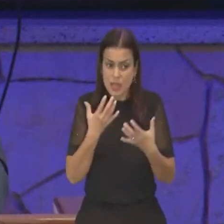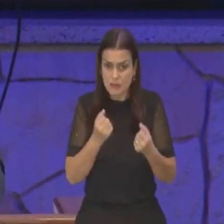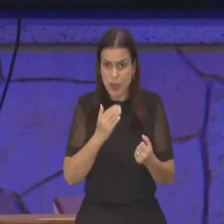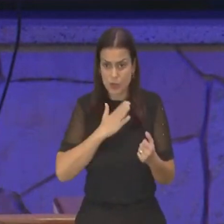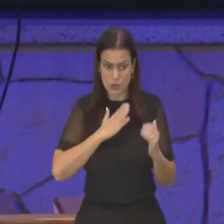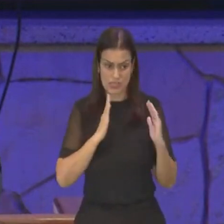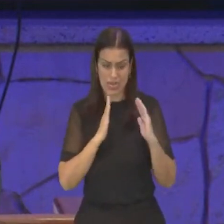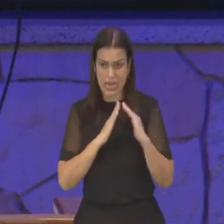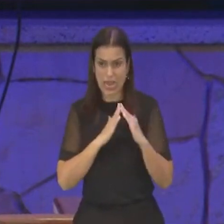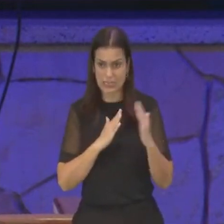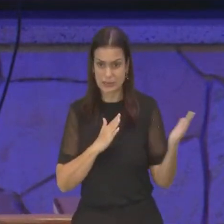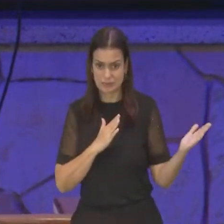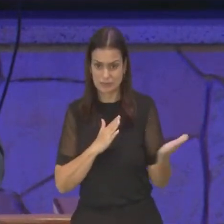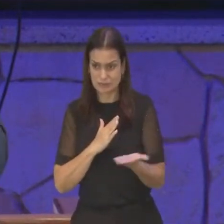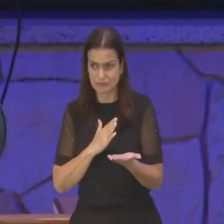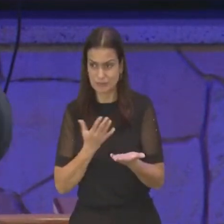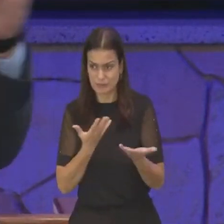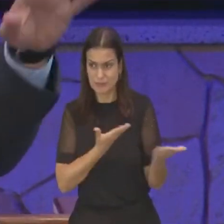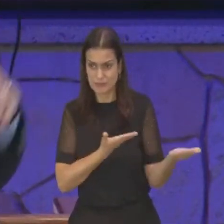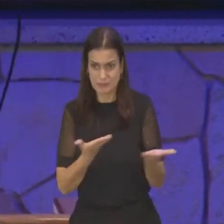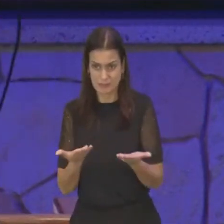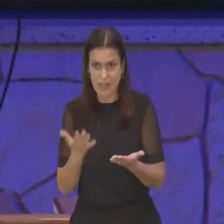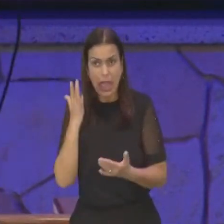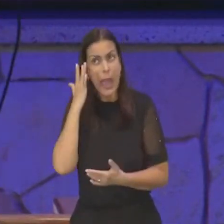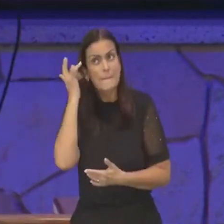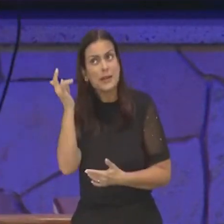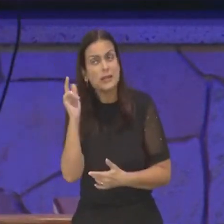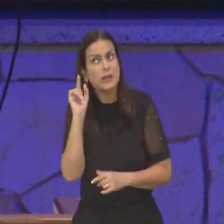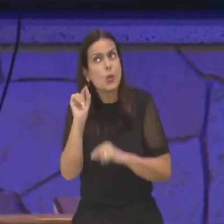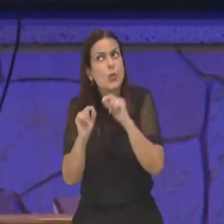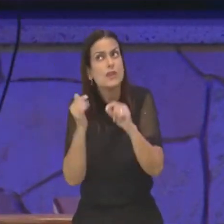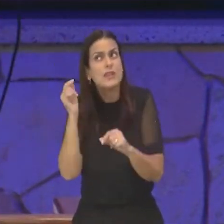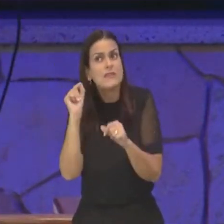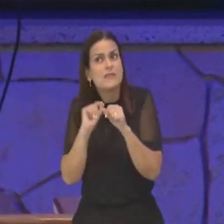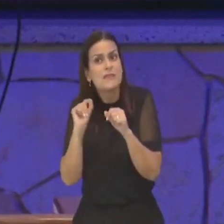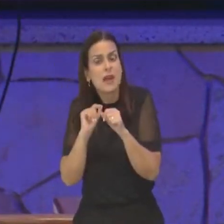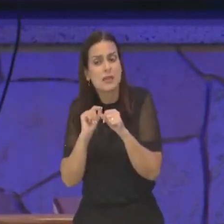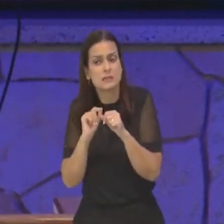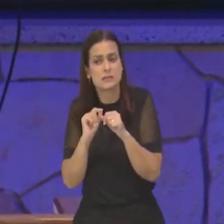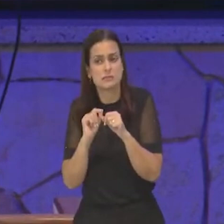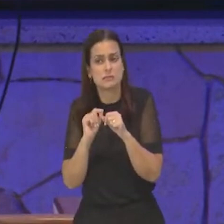para dentro da nossa casa hoje, e amanhã a gente pensa o que a gente faz.